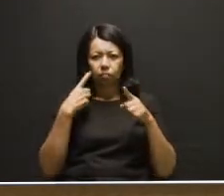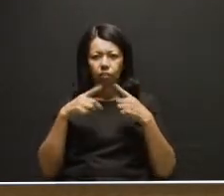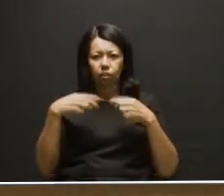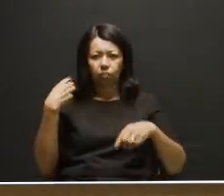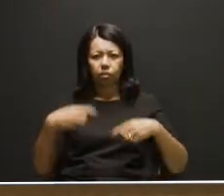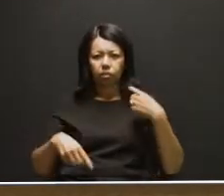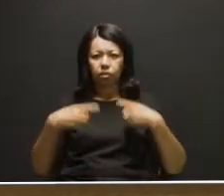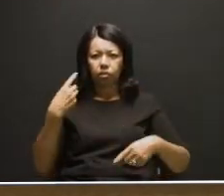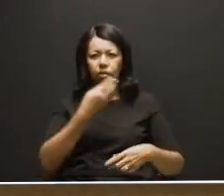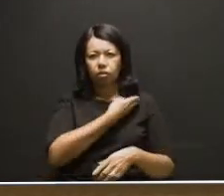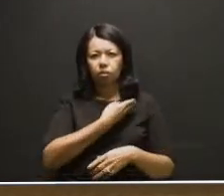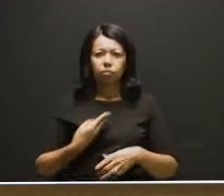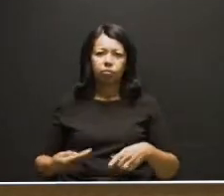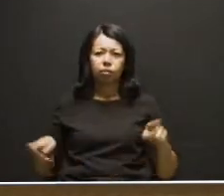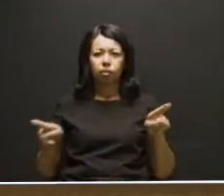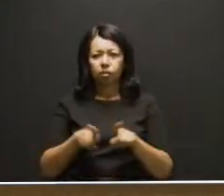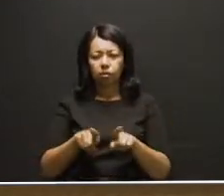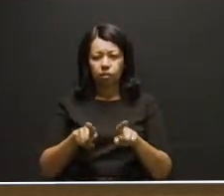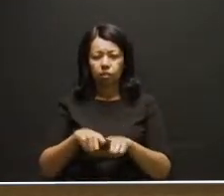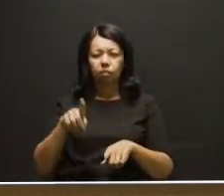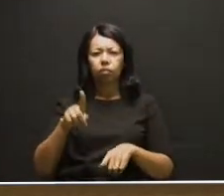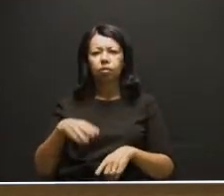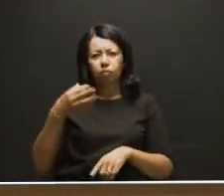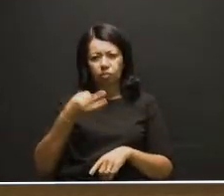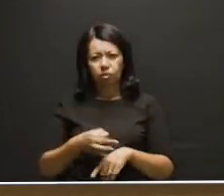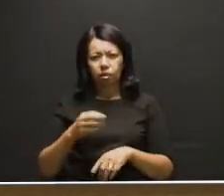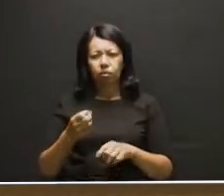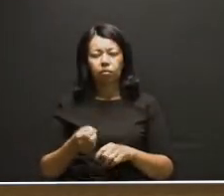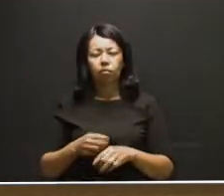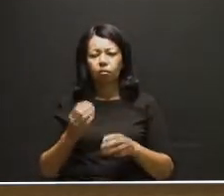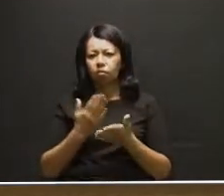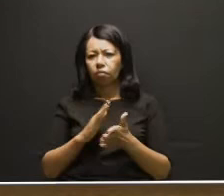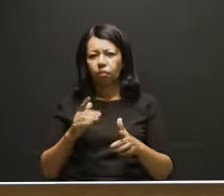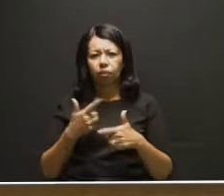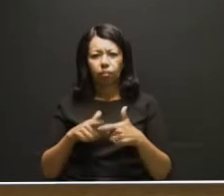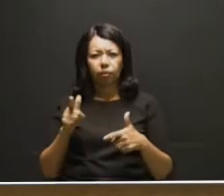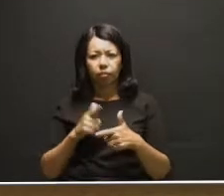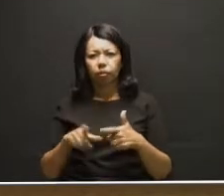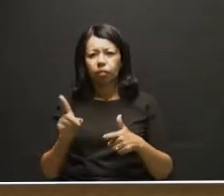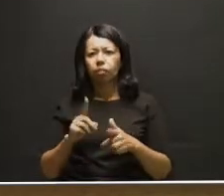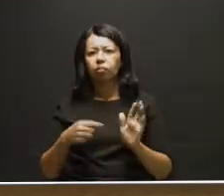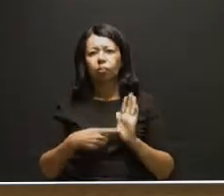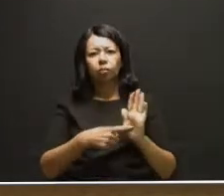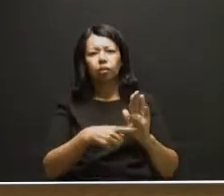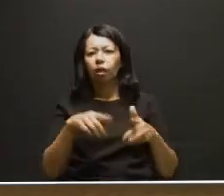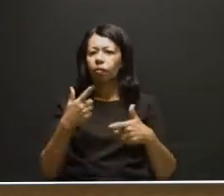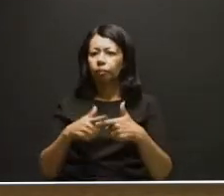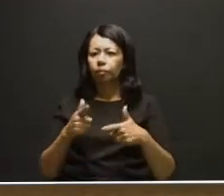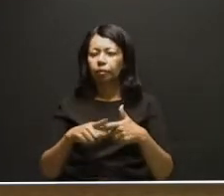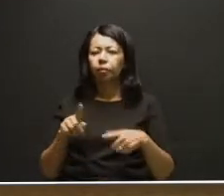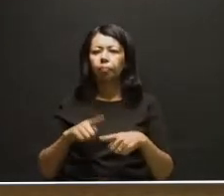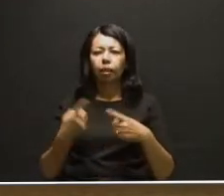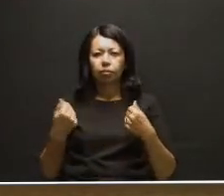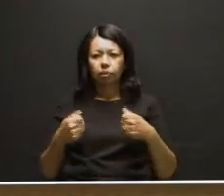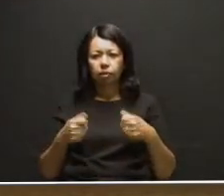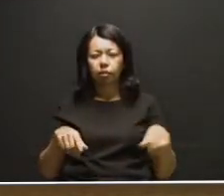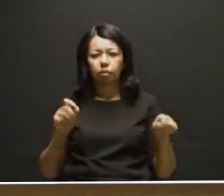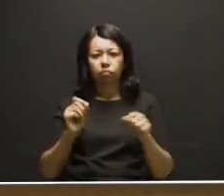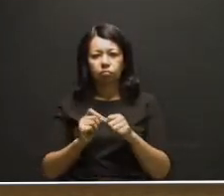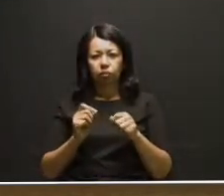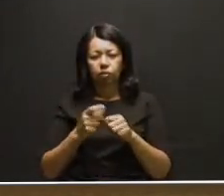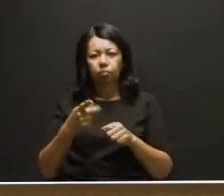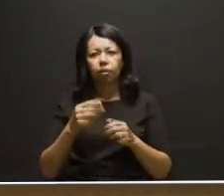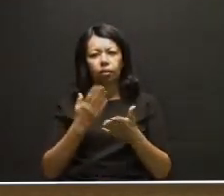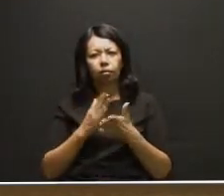públicas como essa que sejam pontuais resolva o problema não adianta só apontar o problema e que tem ação propositiva para